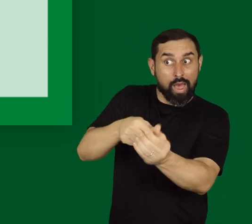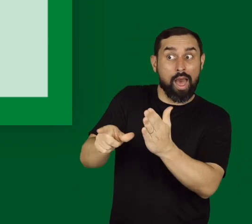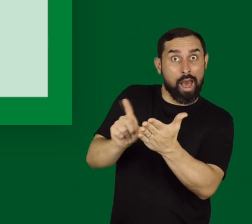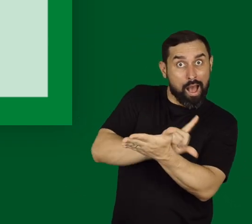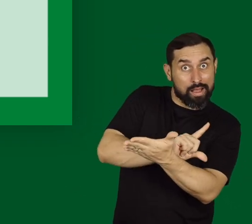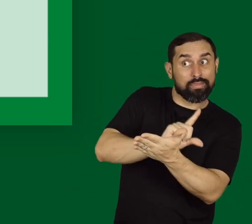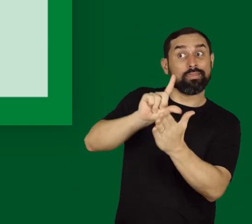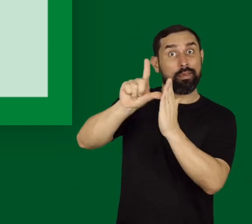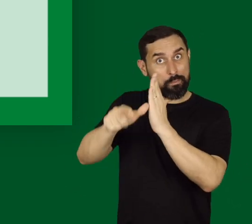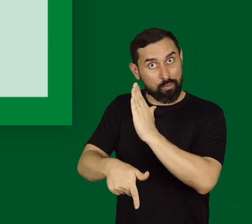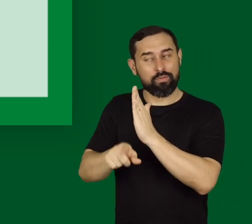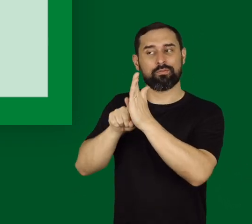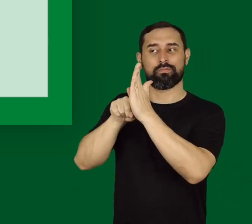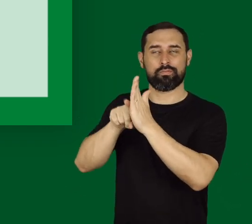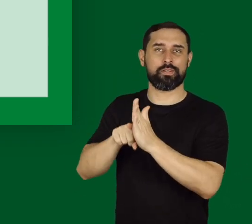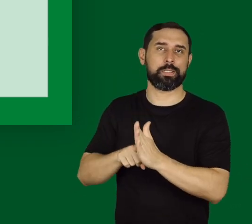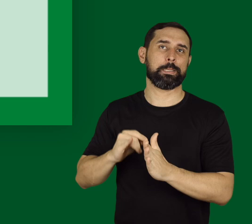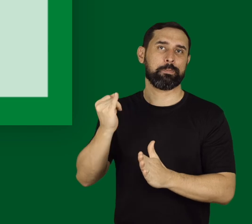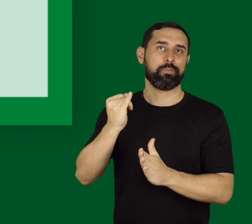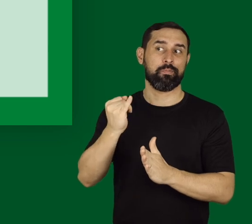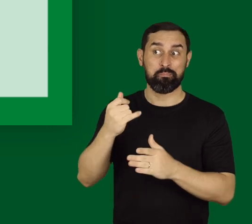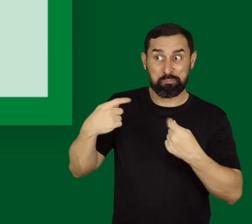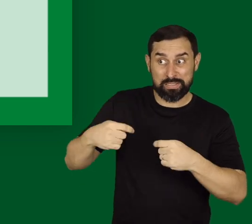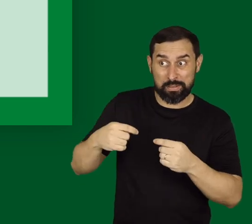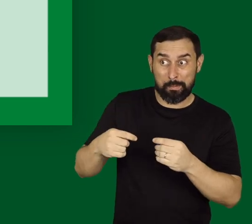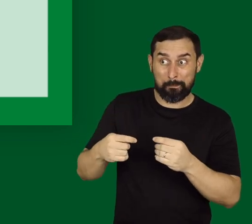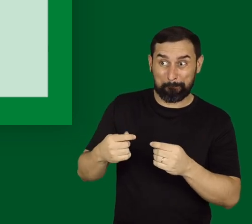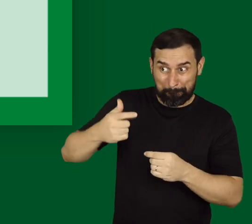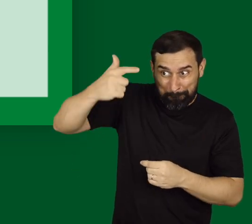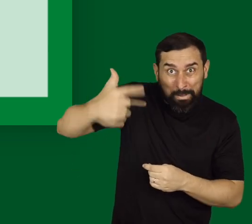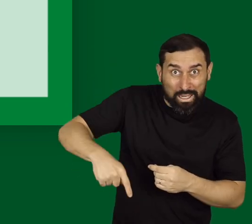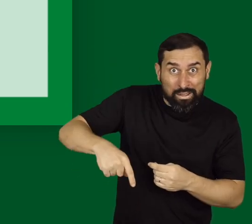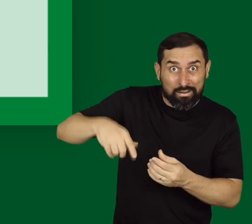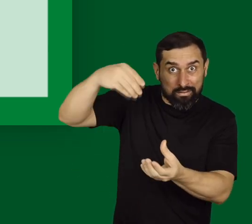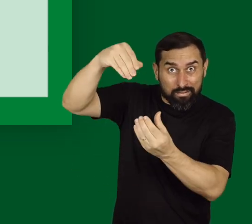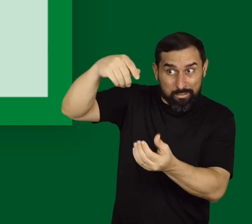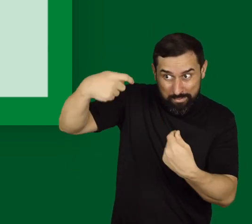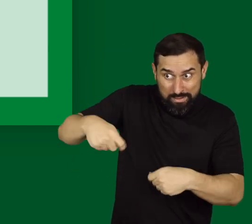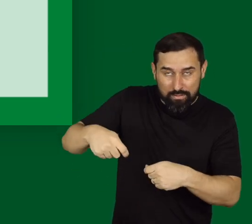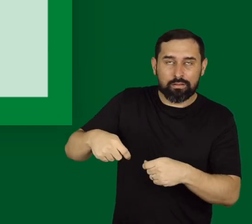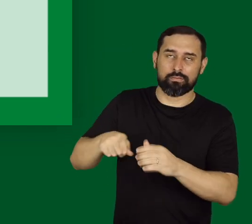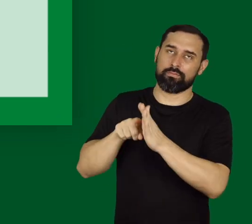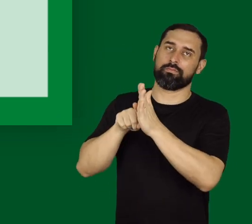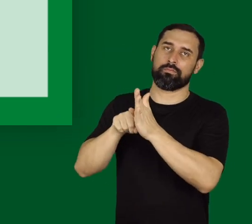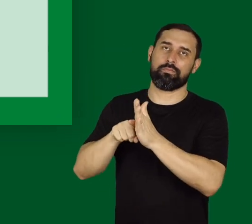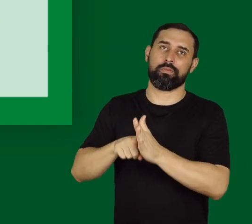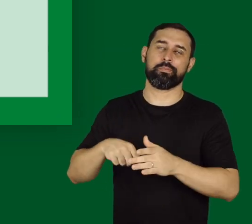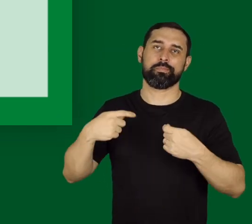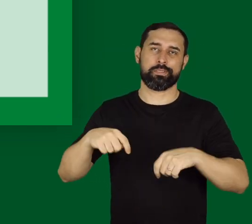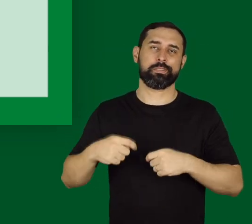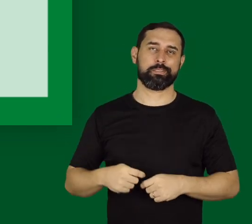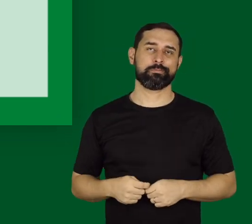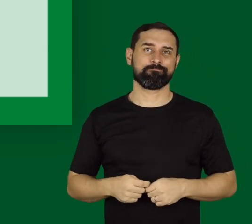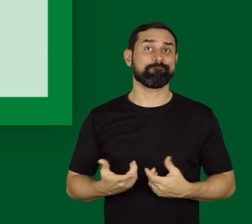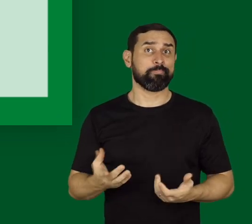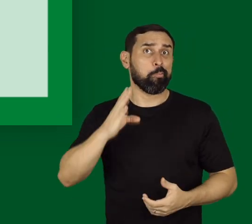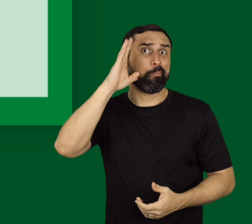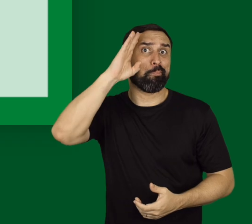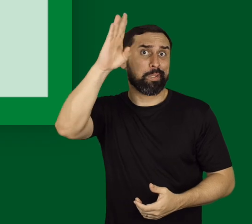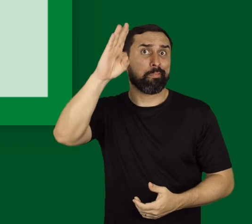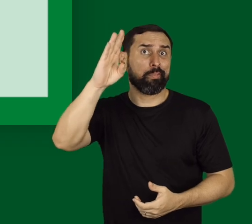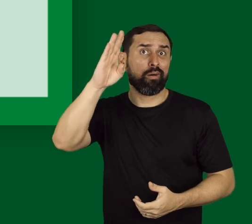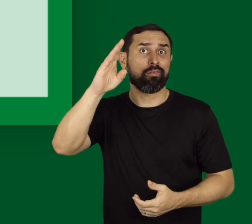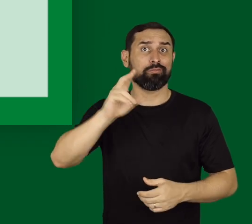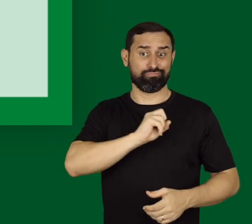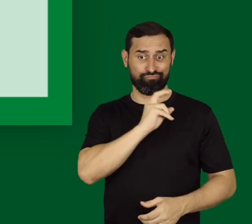é interessante você fazer antes e depois para ver se esse paciente consegue receber mais líquido. Lembrar que a